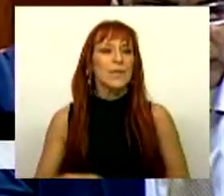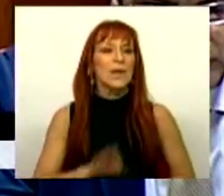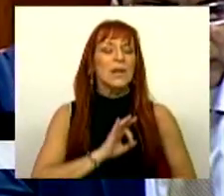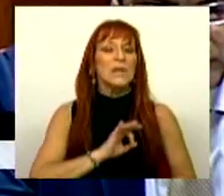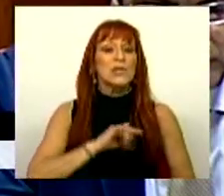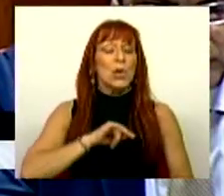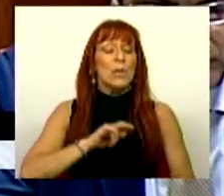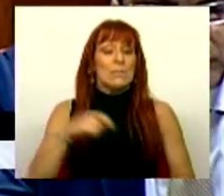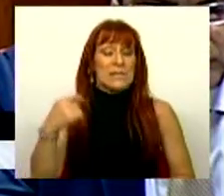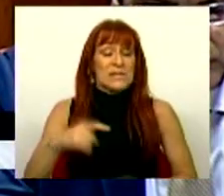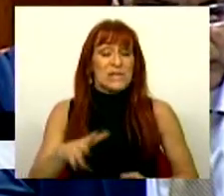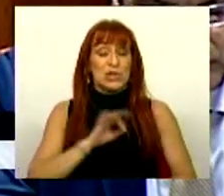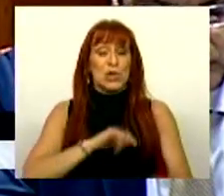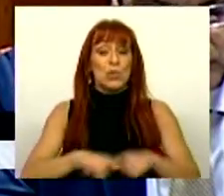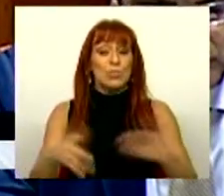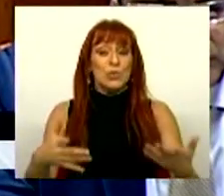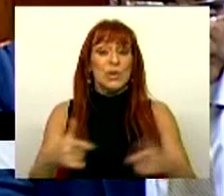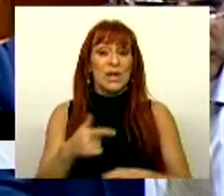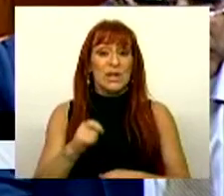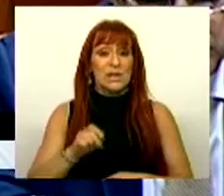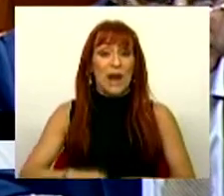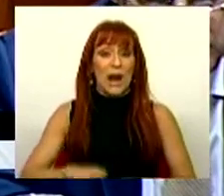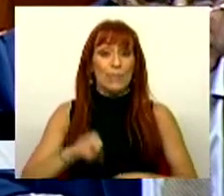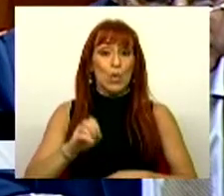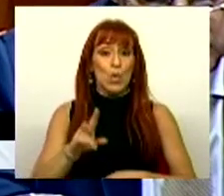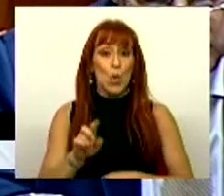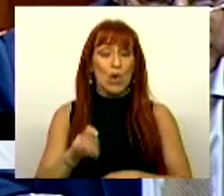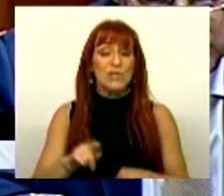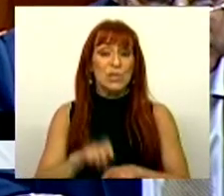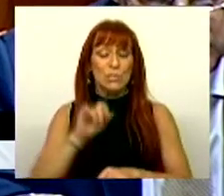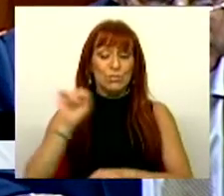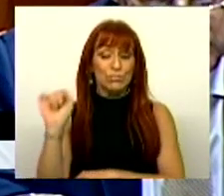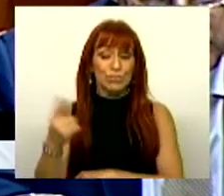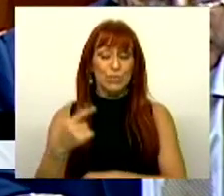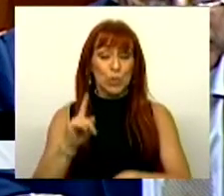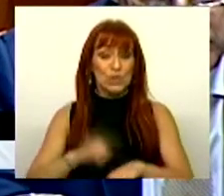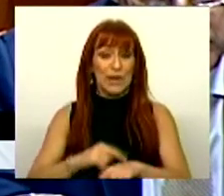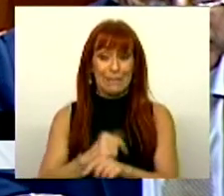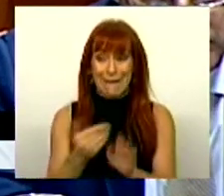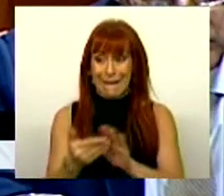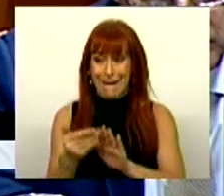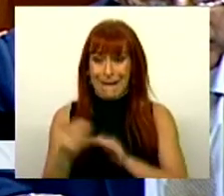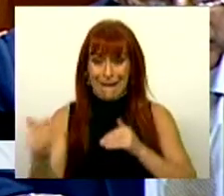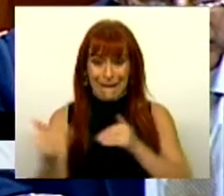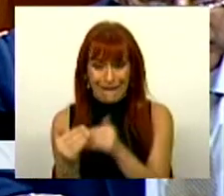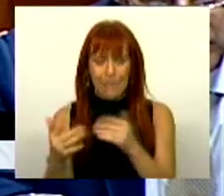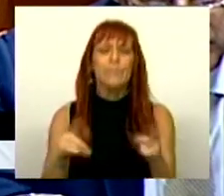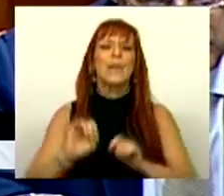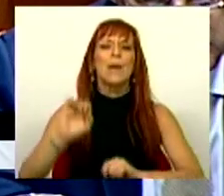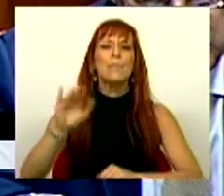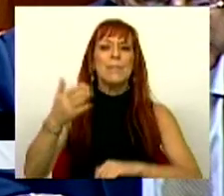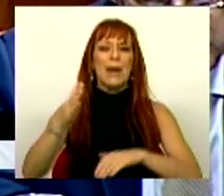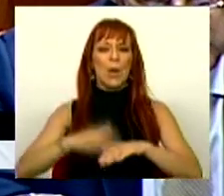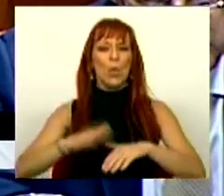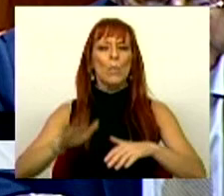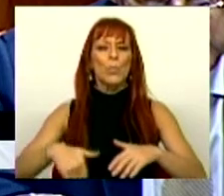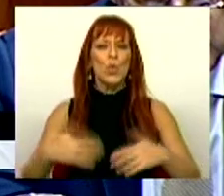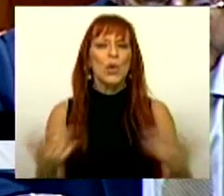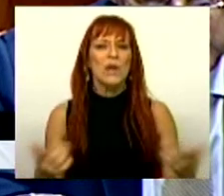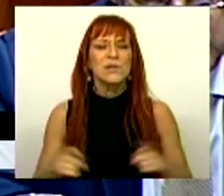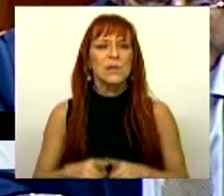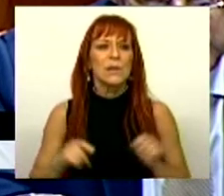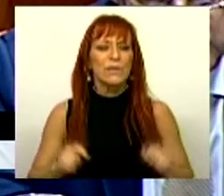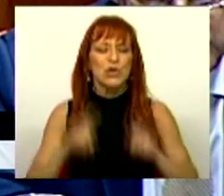do Sr. Presidente, Sr. Deputado Telmo Correia, telegraficamente que o tempo urge. Primeiro, relativamente